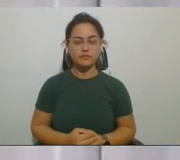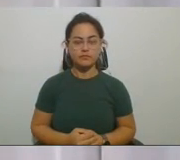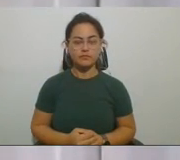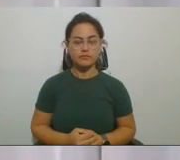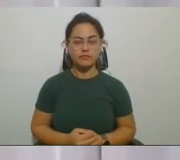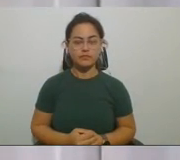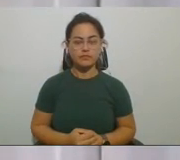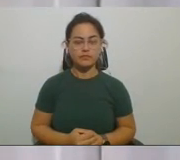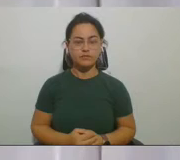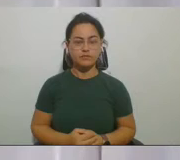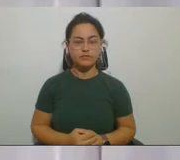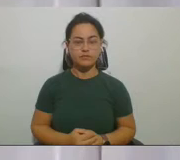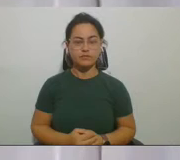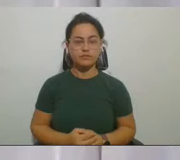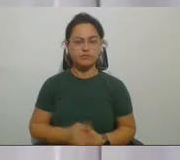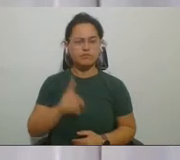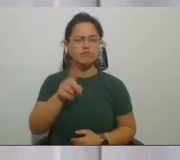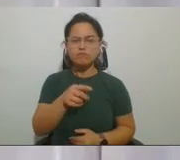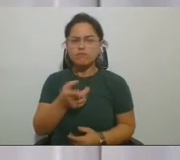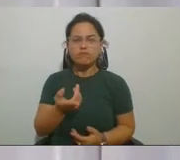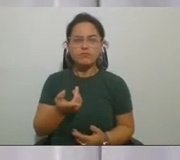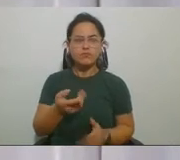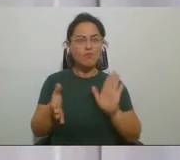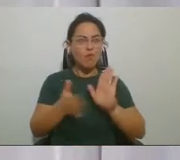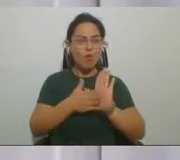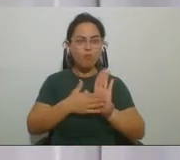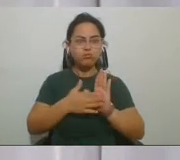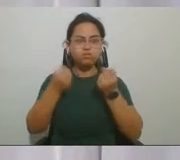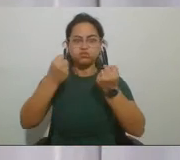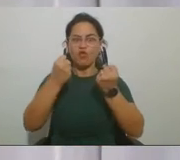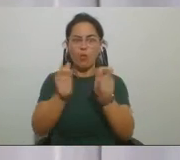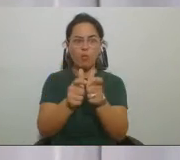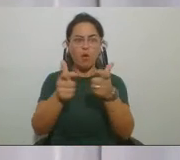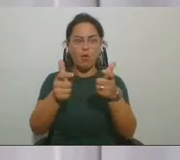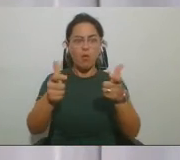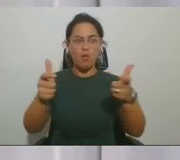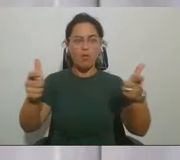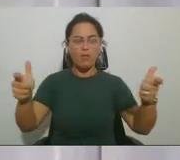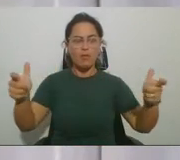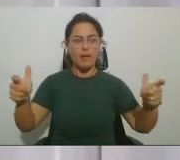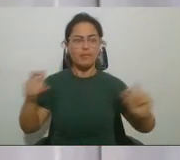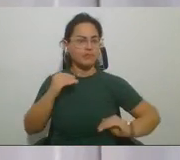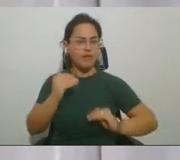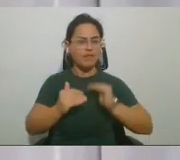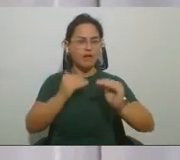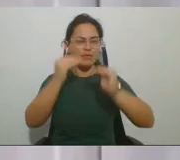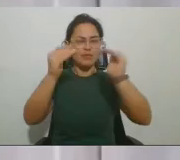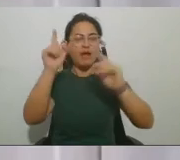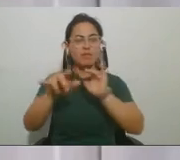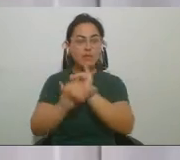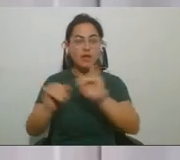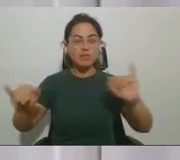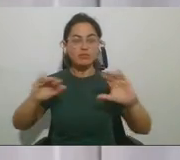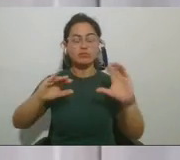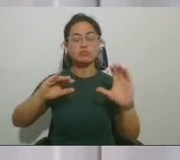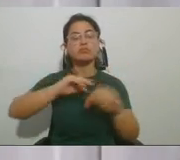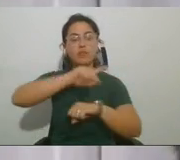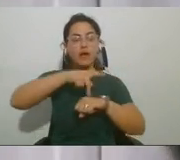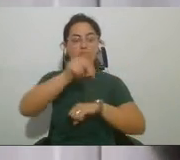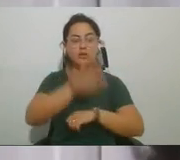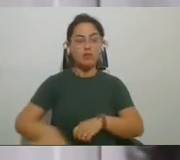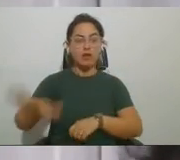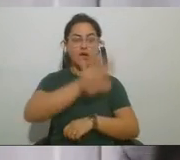com muita força, que foi crescendo e que não, a campanha nacional pelo aborto na